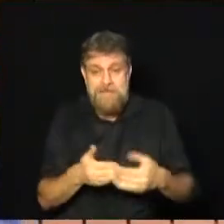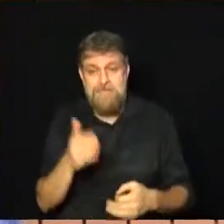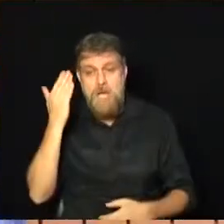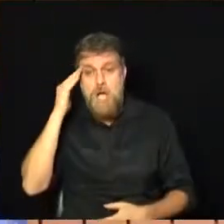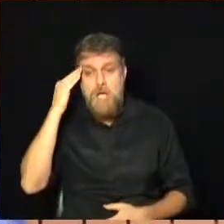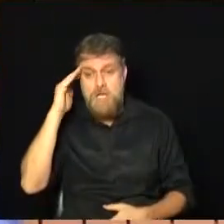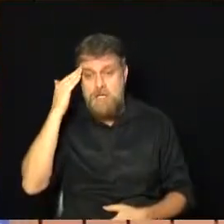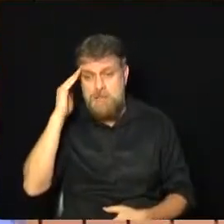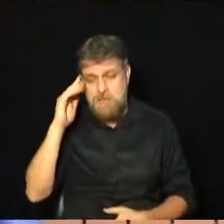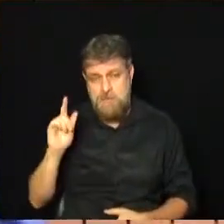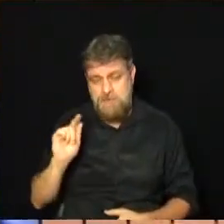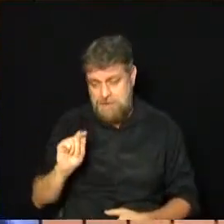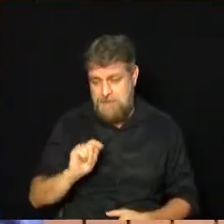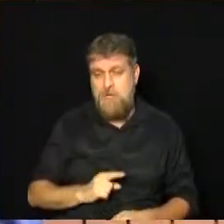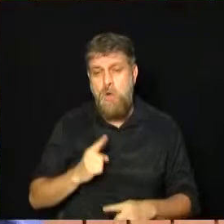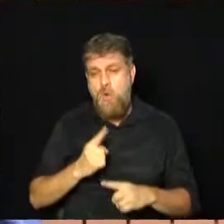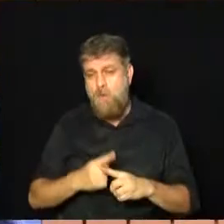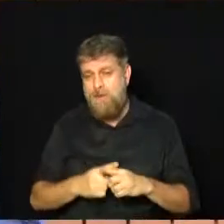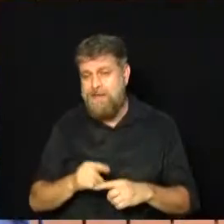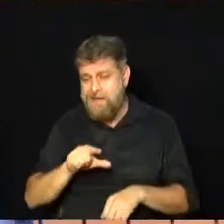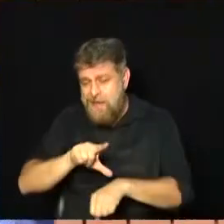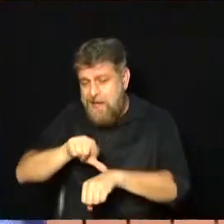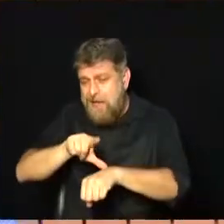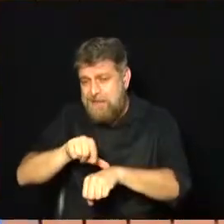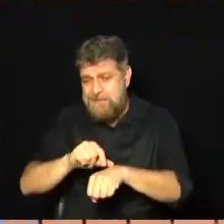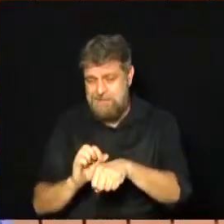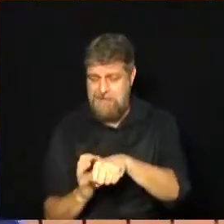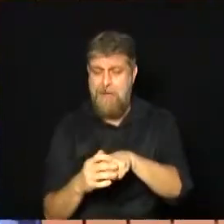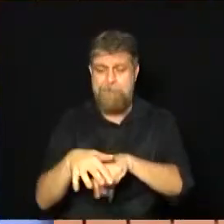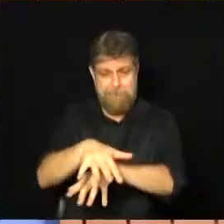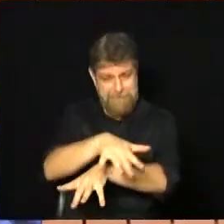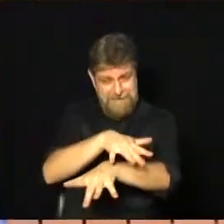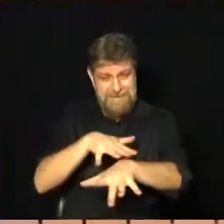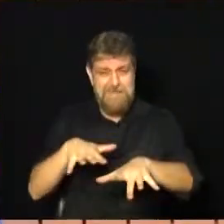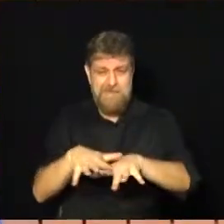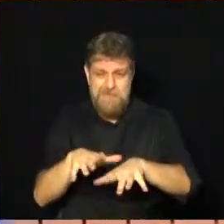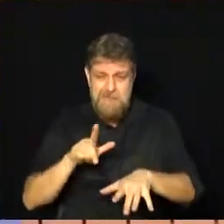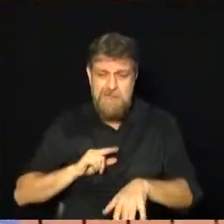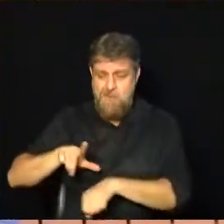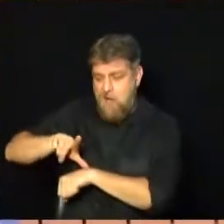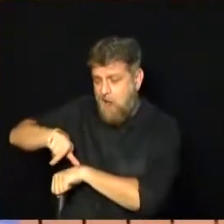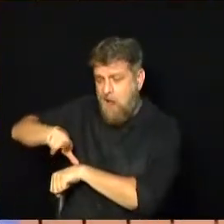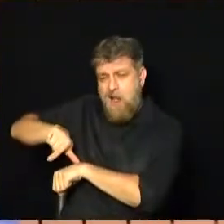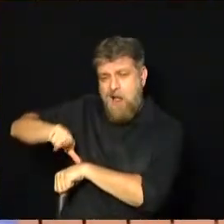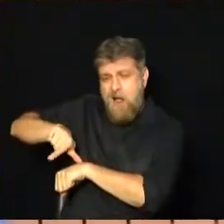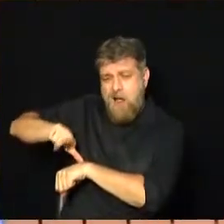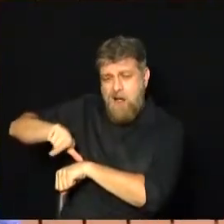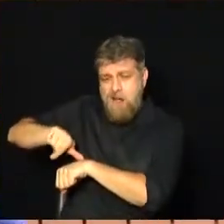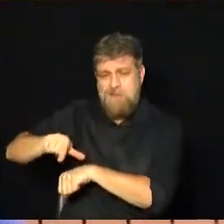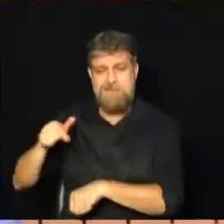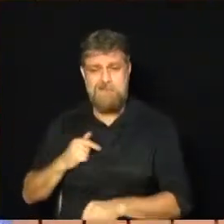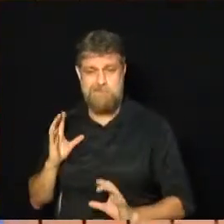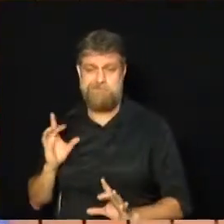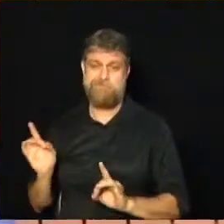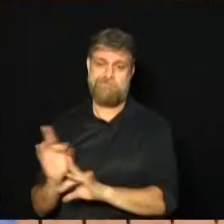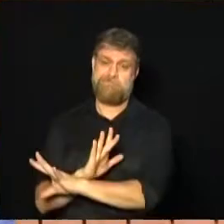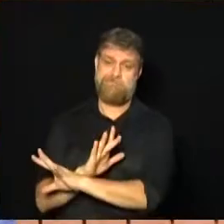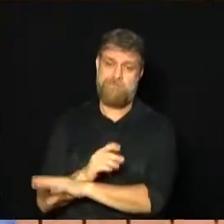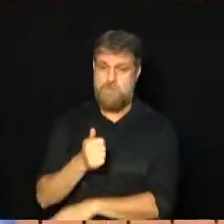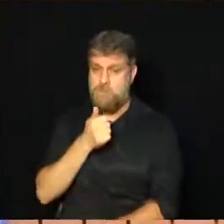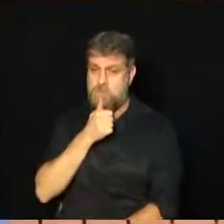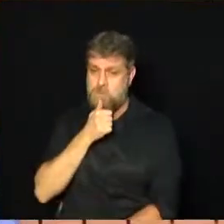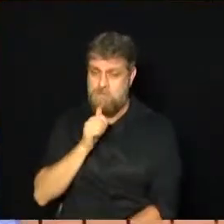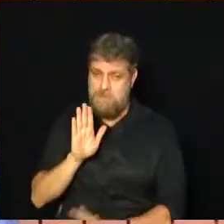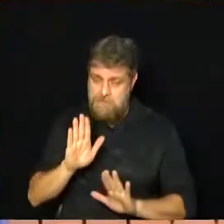entendemos que o motivo da pandemia que fez atrasar toda essa conclusão da obra. Mas